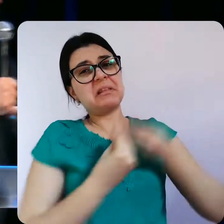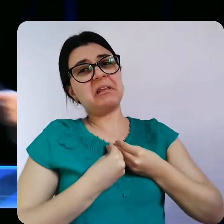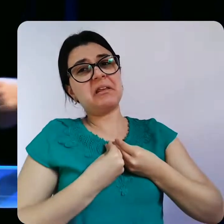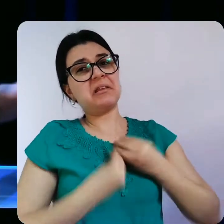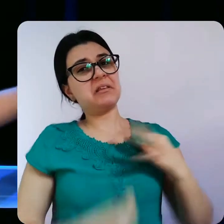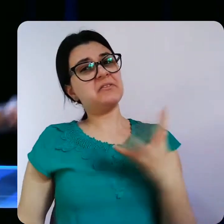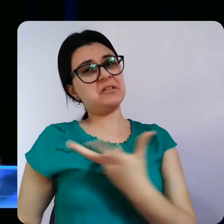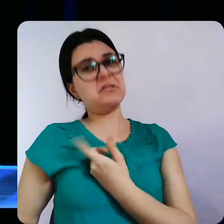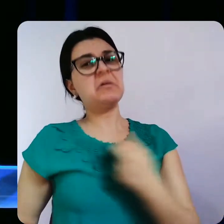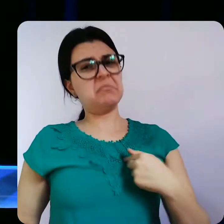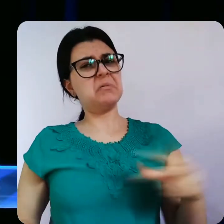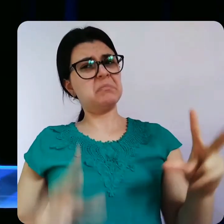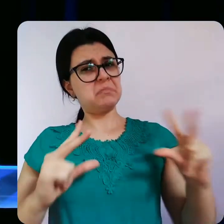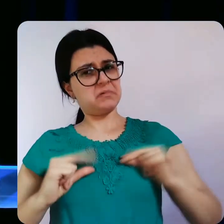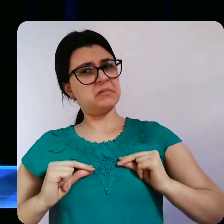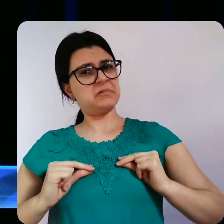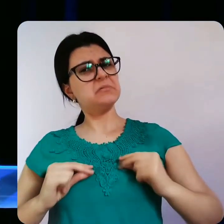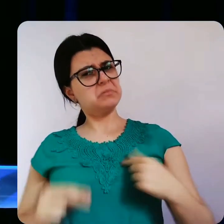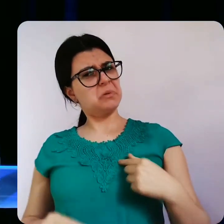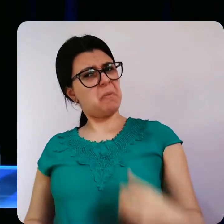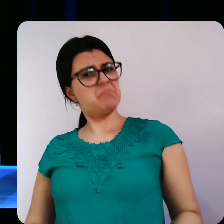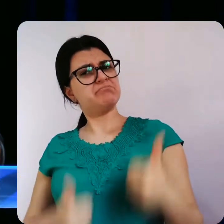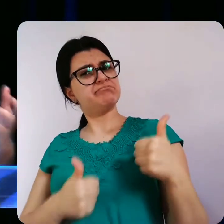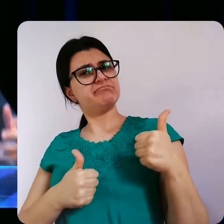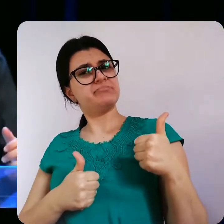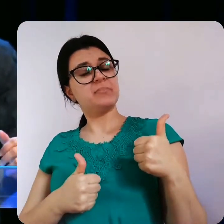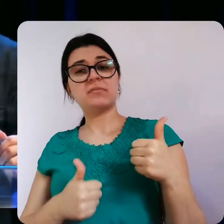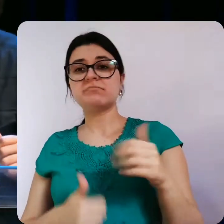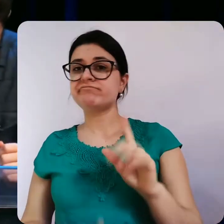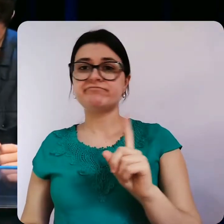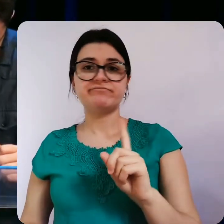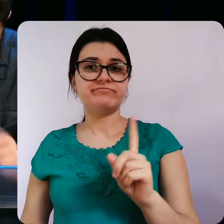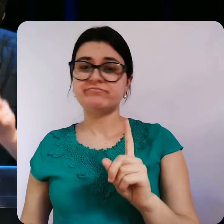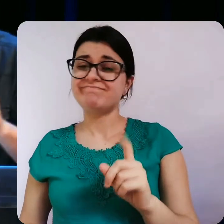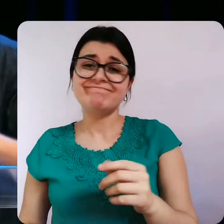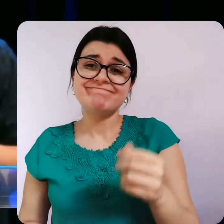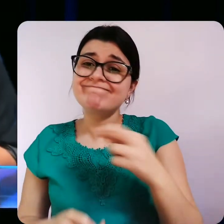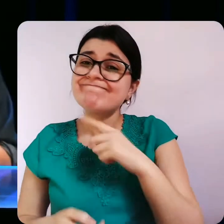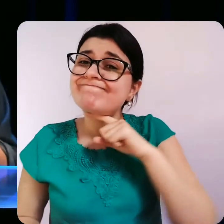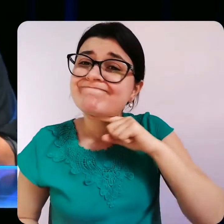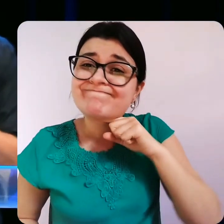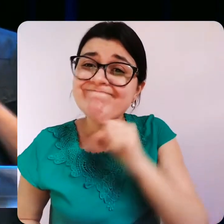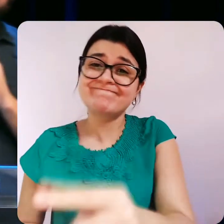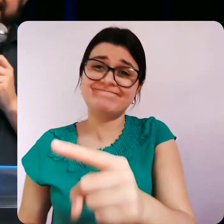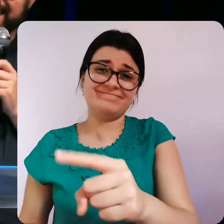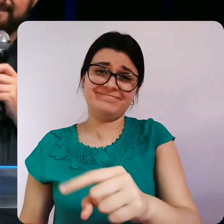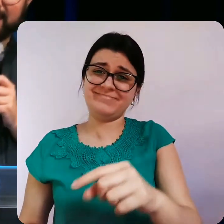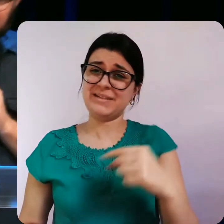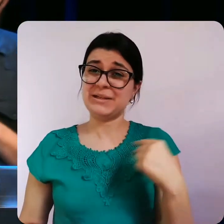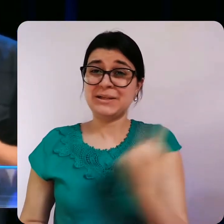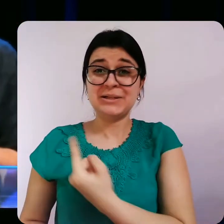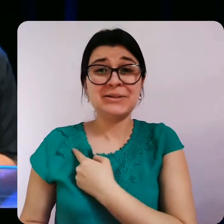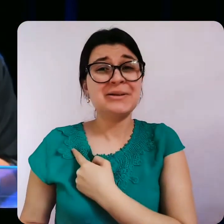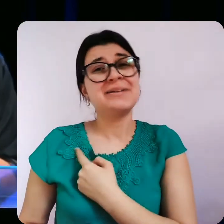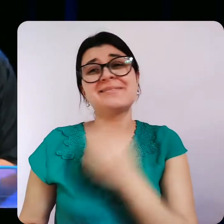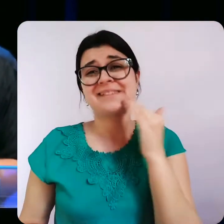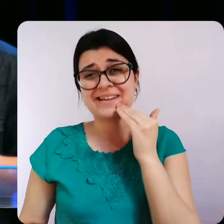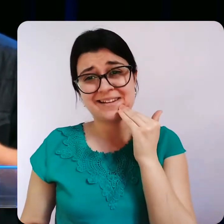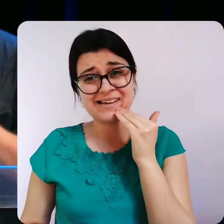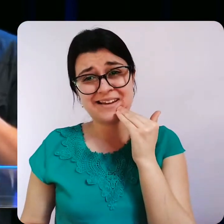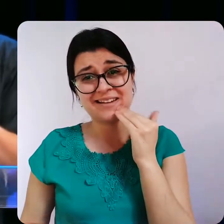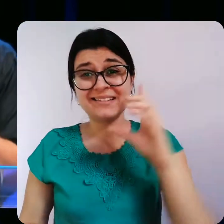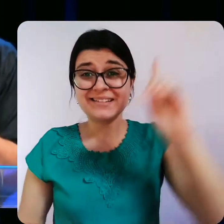presente, porque eu vou lutar pelo direito de ter esse presente. É isso que nós fazemos. E nos tornamos escravos. A escravidão, de acordo